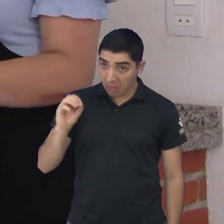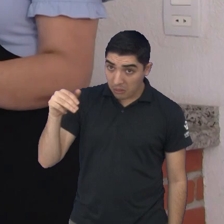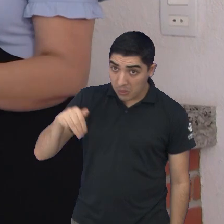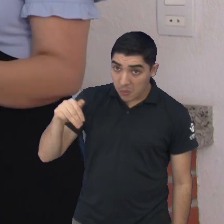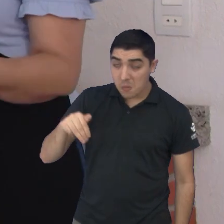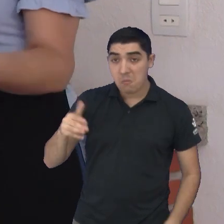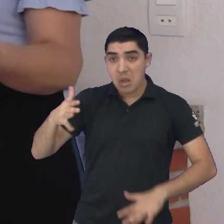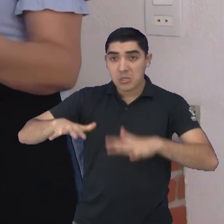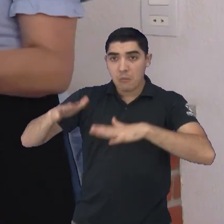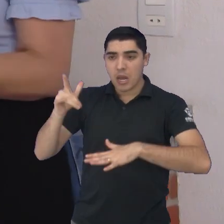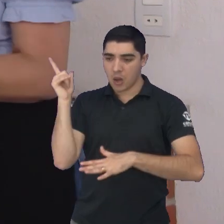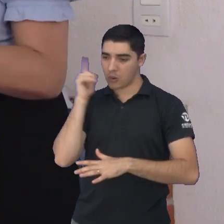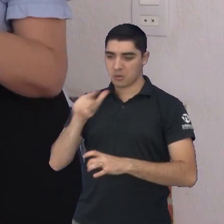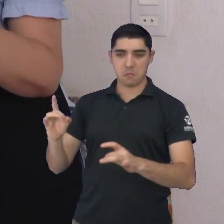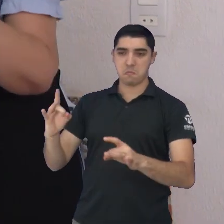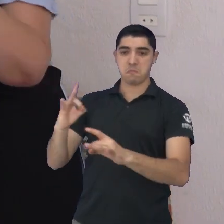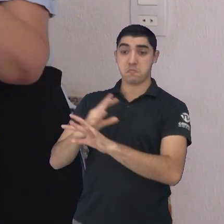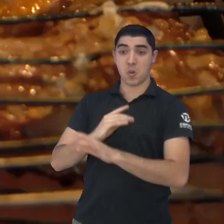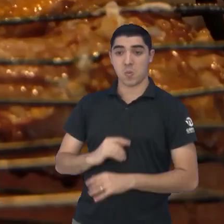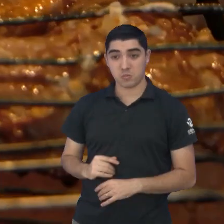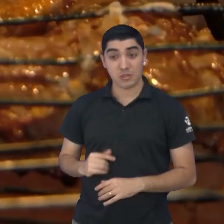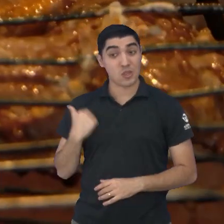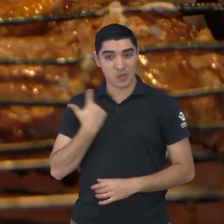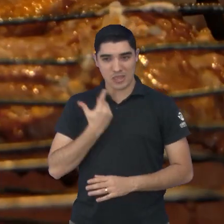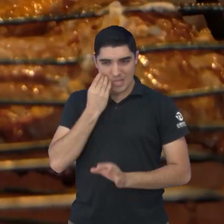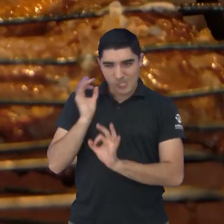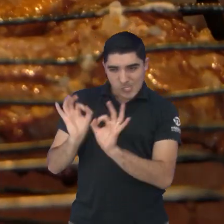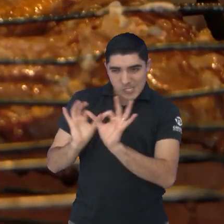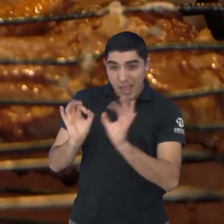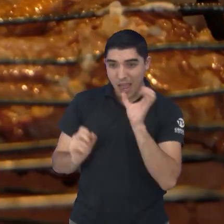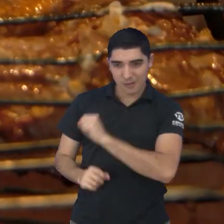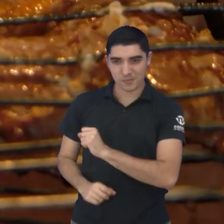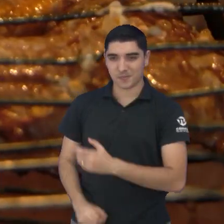média, 10 minutos. A gente vai acelerar o processo aqui para você.